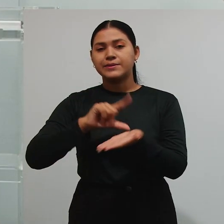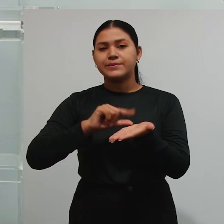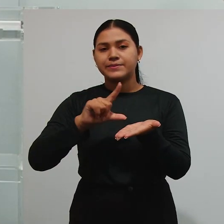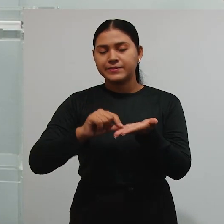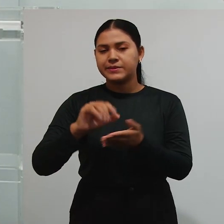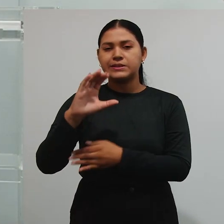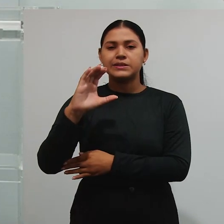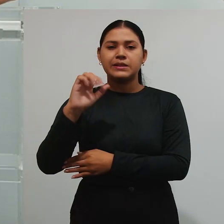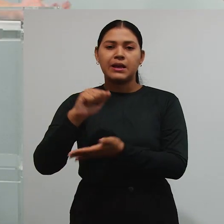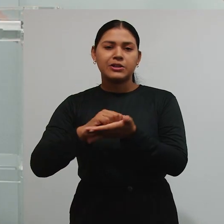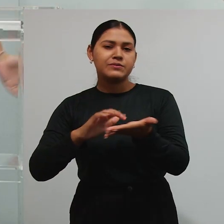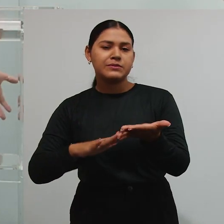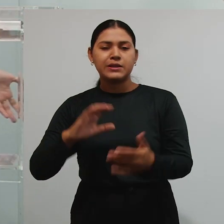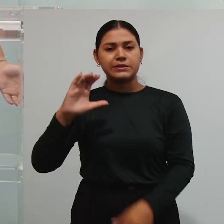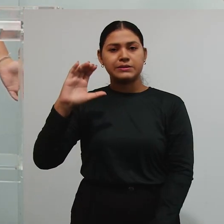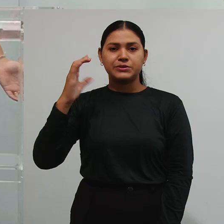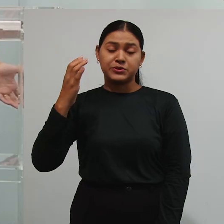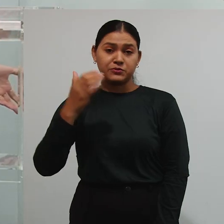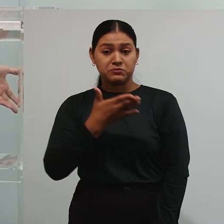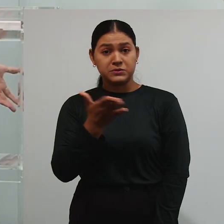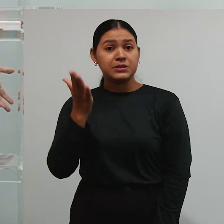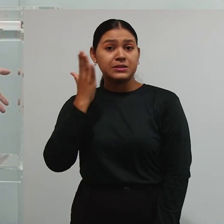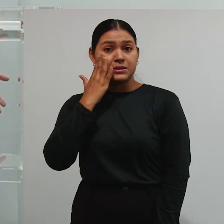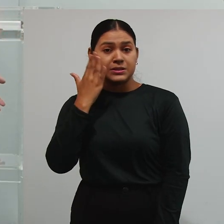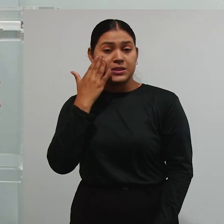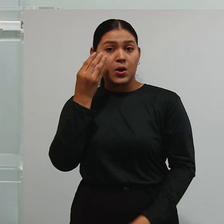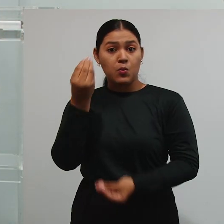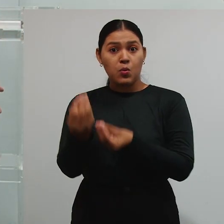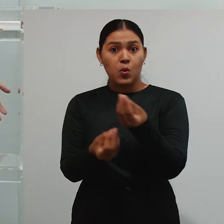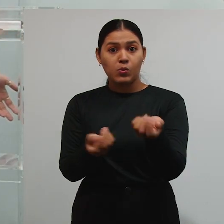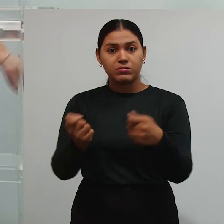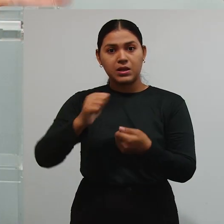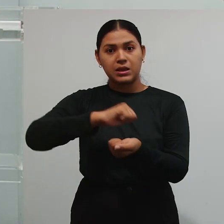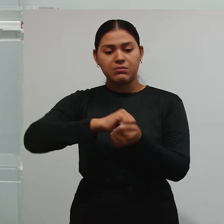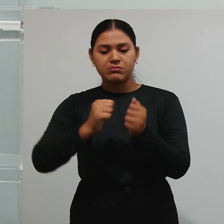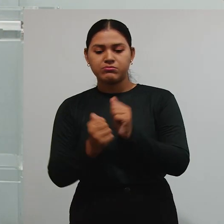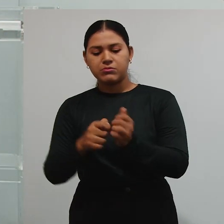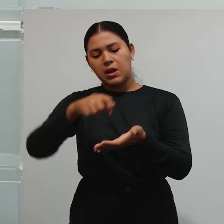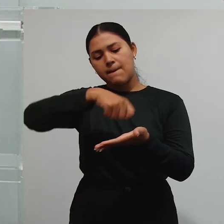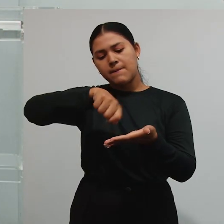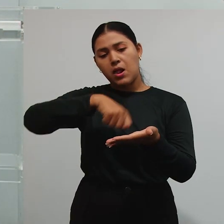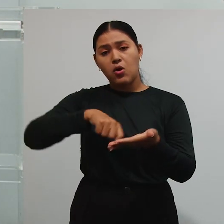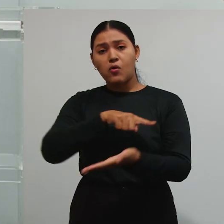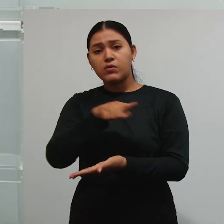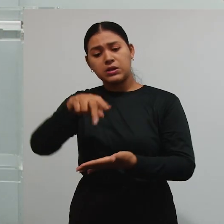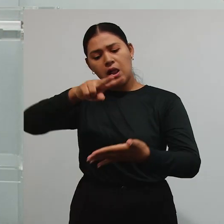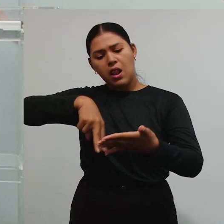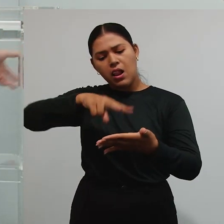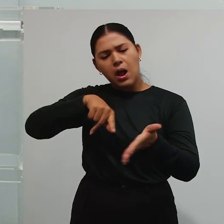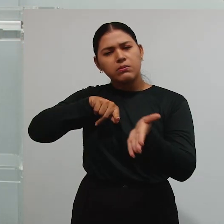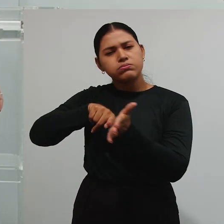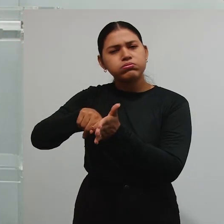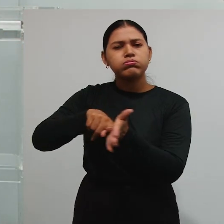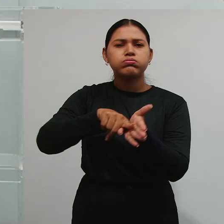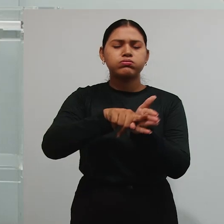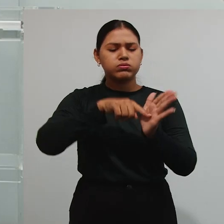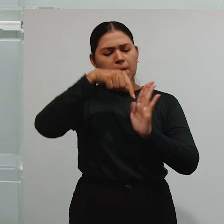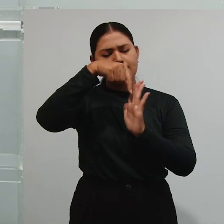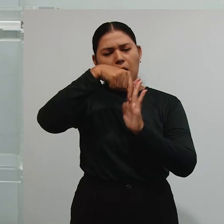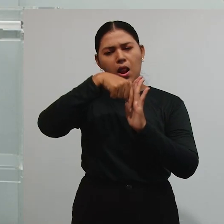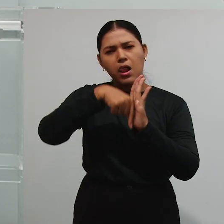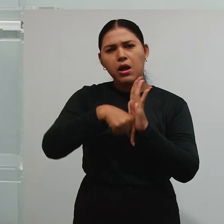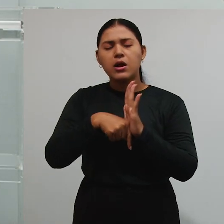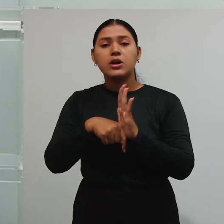você conhece, né, você conhece o estado da arte daquele assunto, porque você pesquisou, você leu, você se aprofundou, você se